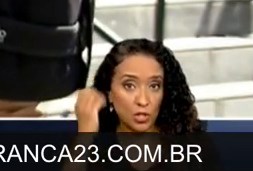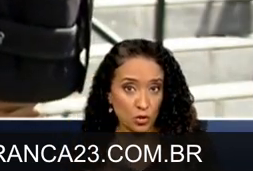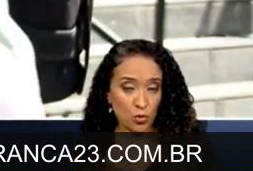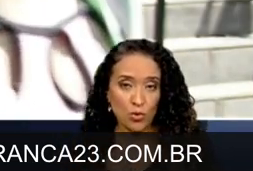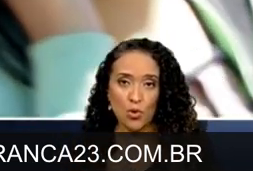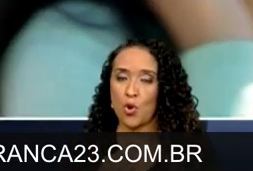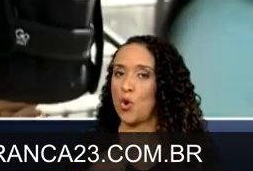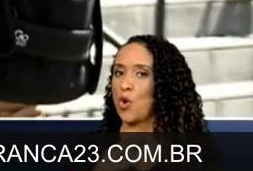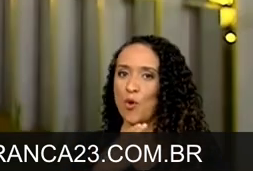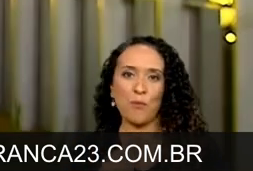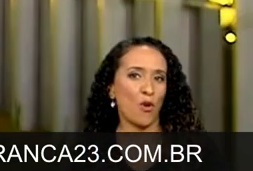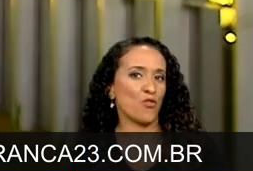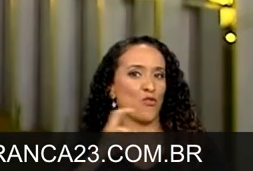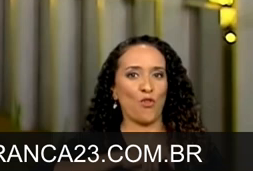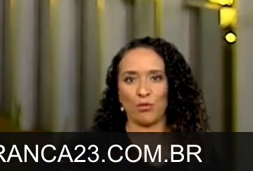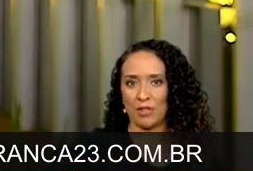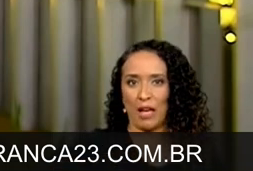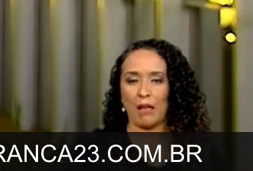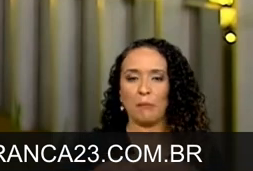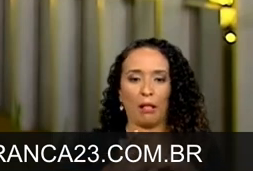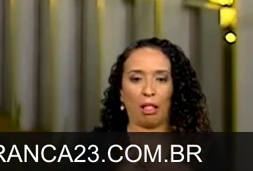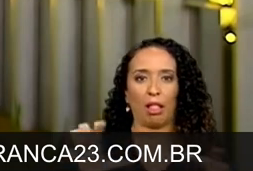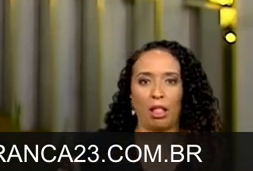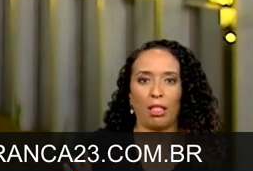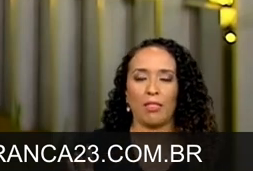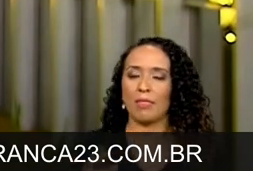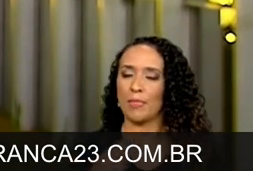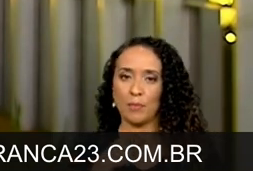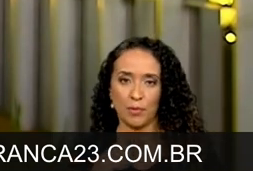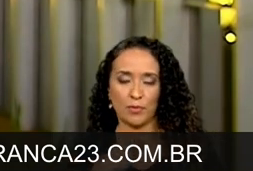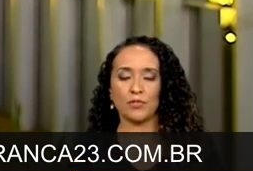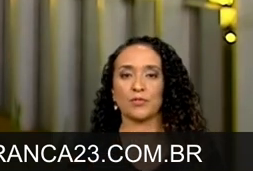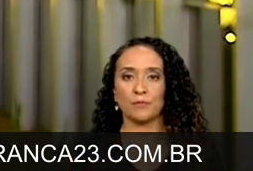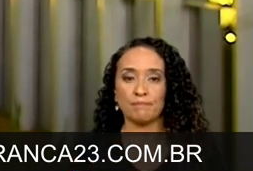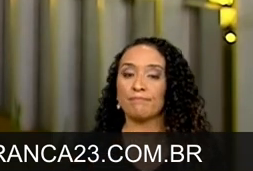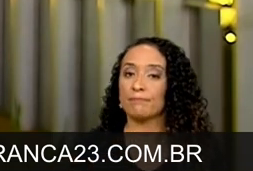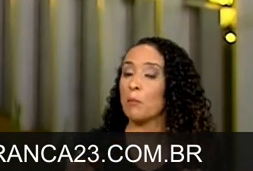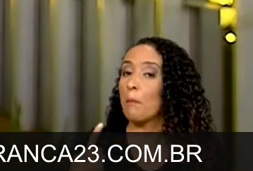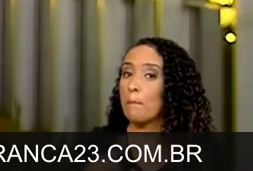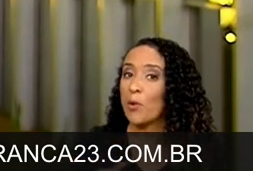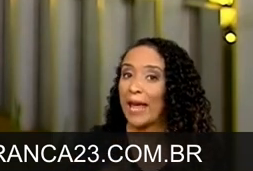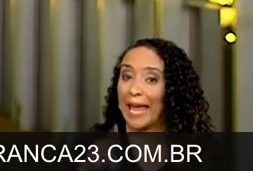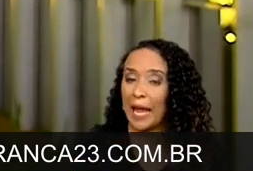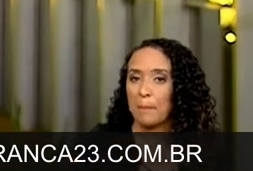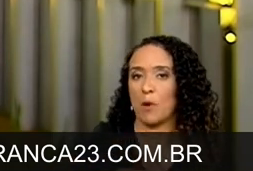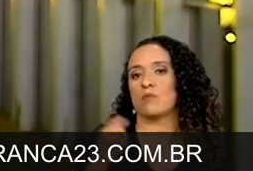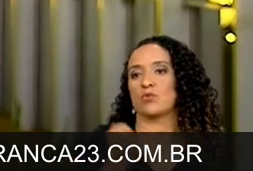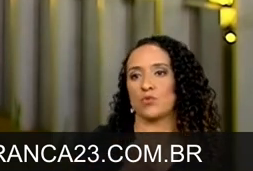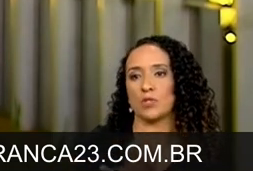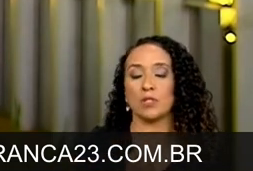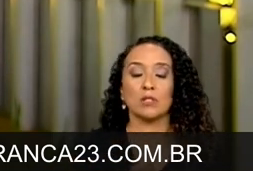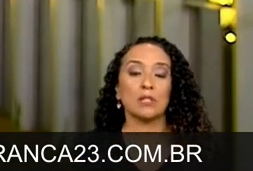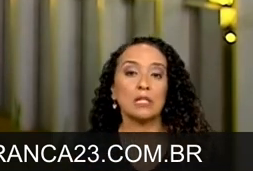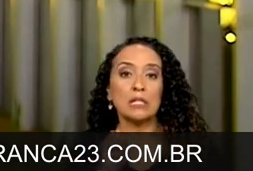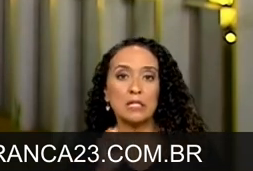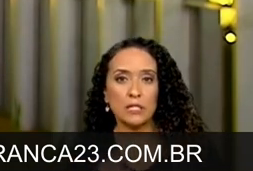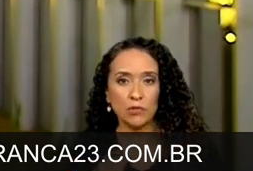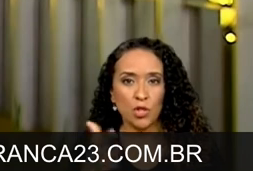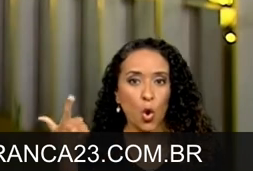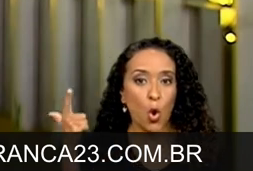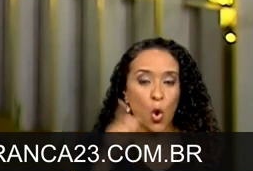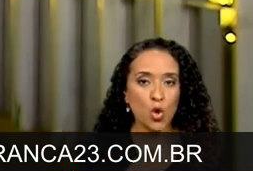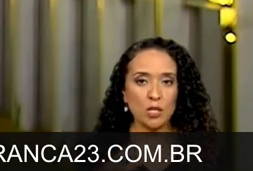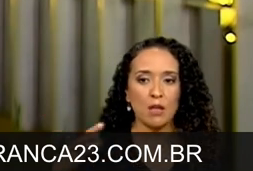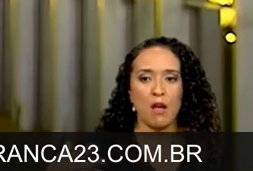sem volta. Não dá para pedir o desbloqueio pela ferramenta. Isso aí por questões de segurança. Caso você recupere o